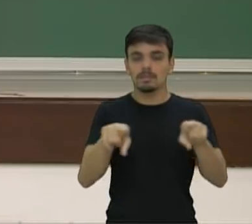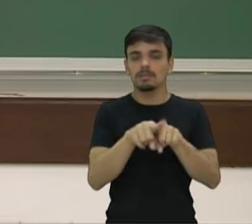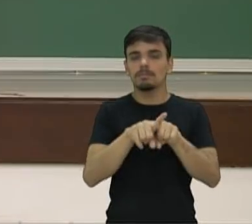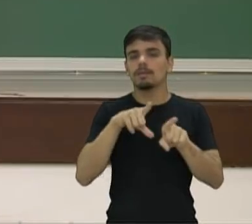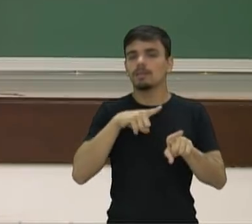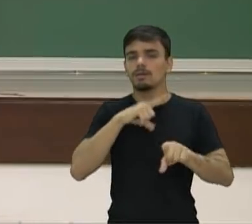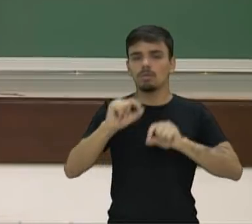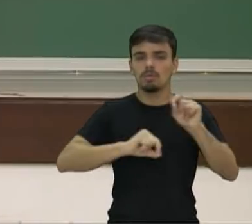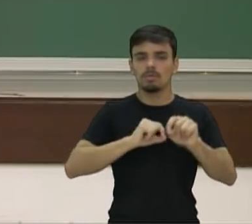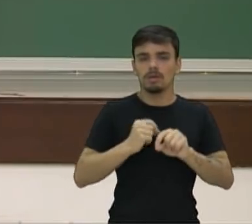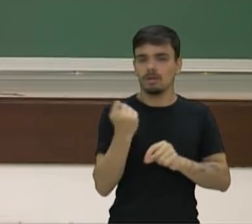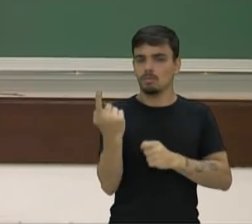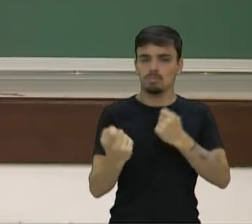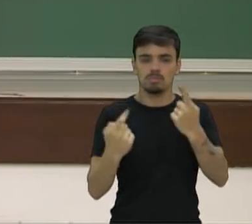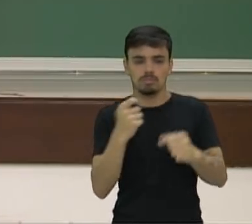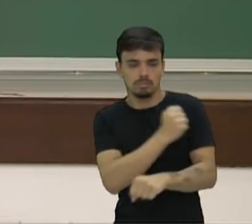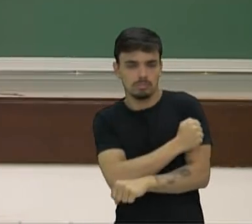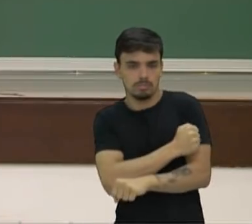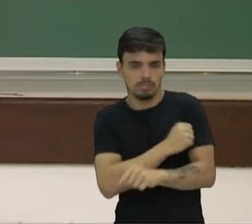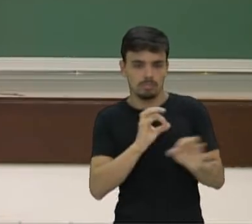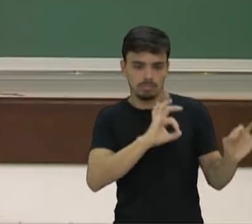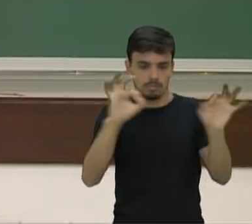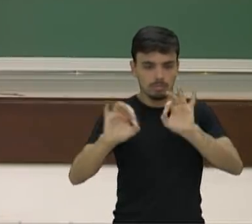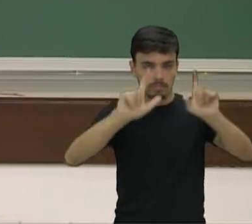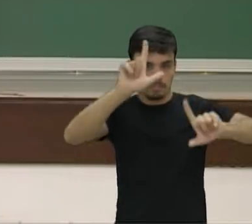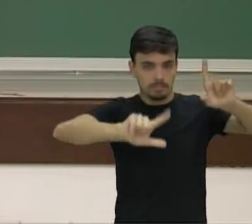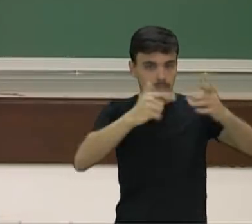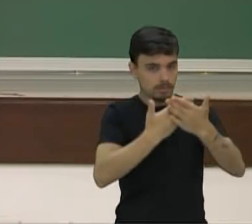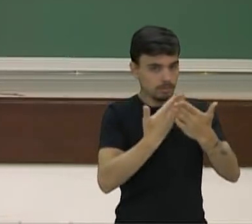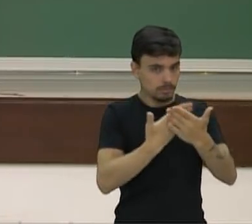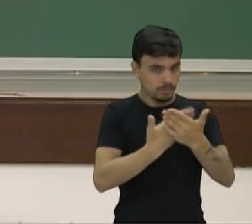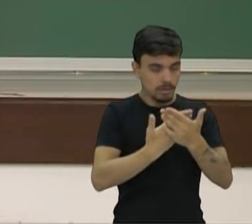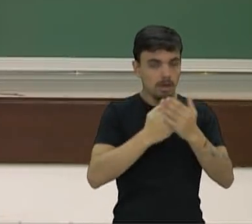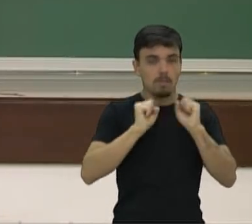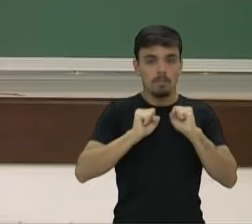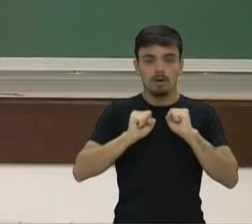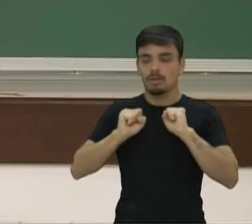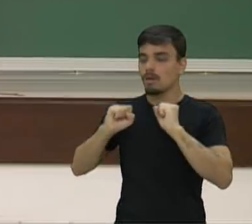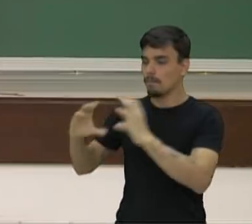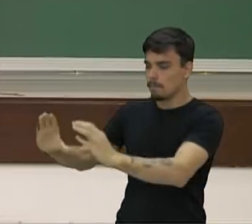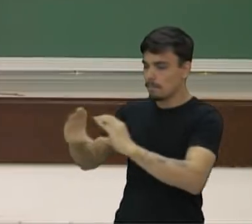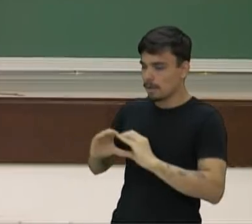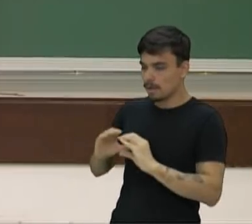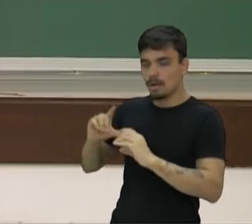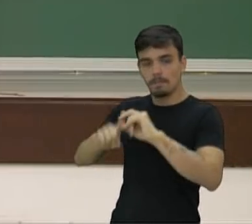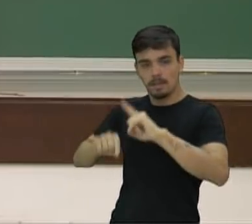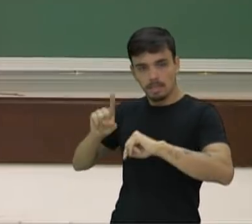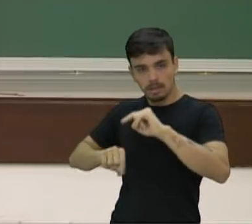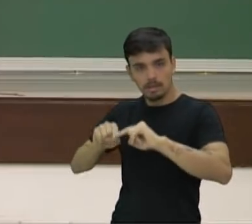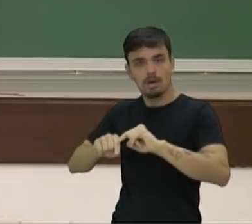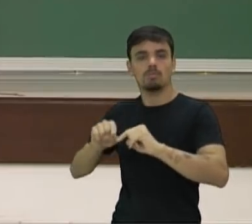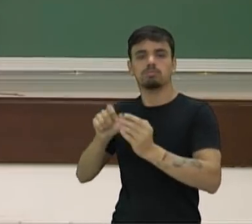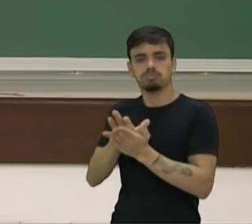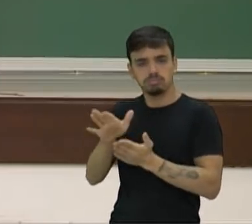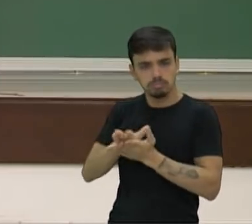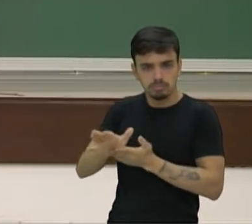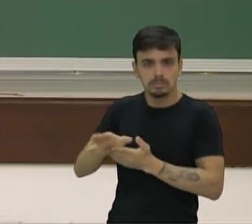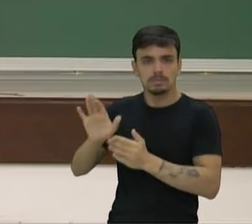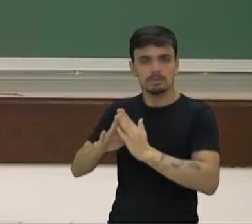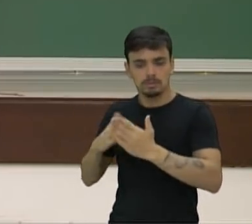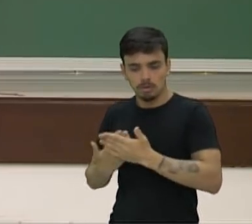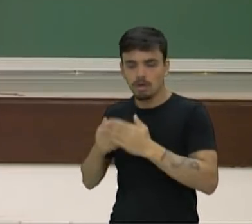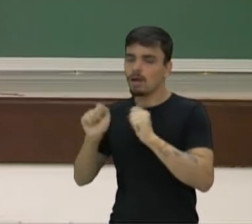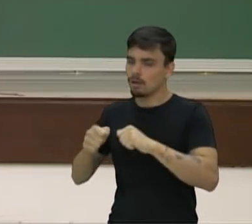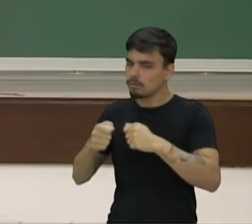alunos que assistem às aulas pela televisão, pegam material impresso lá na escola. Poxa, bacana, está